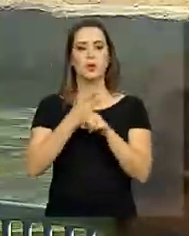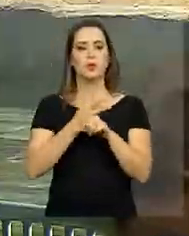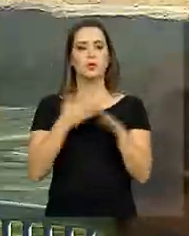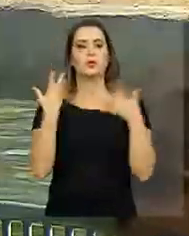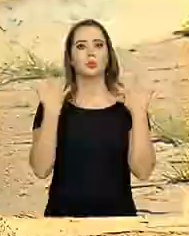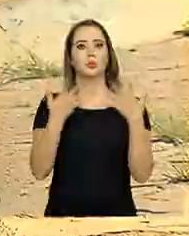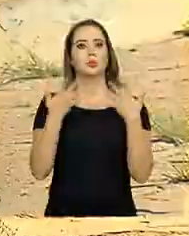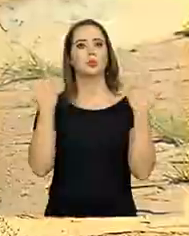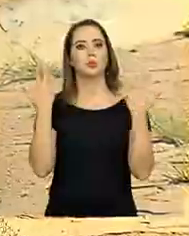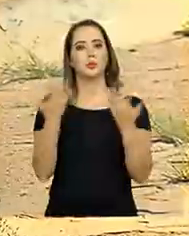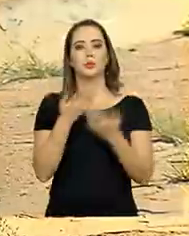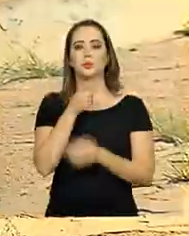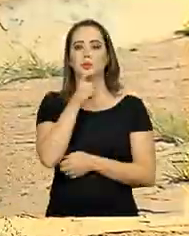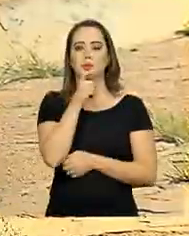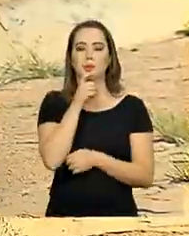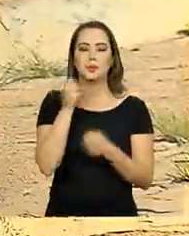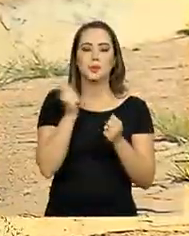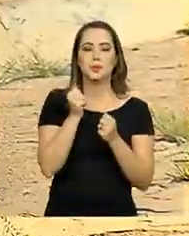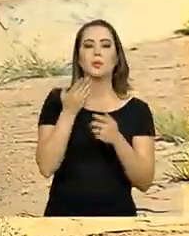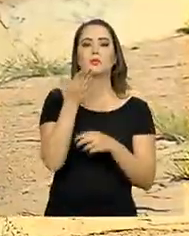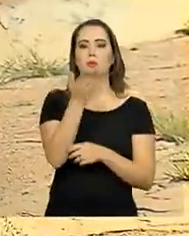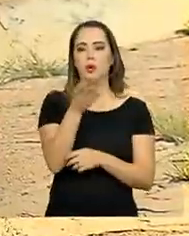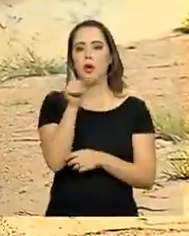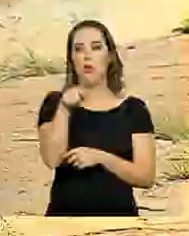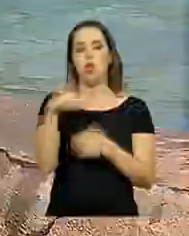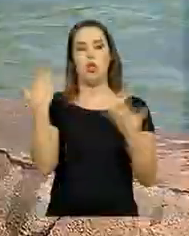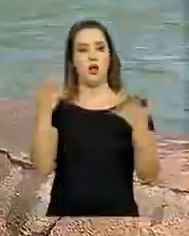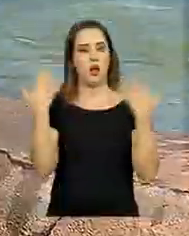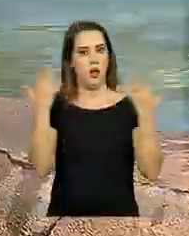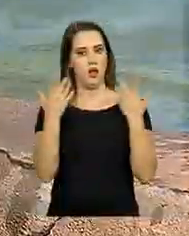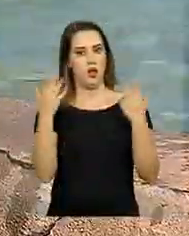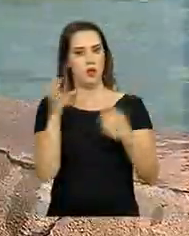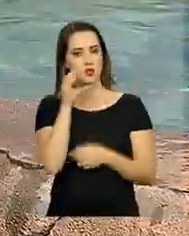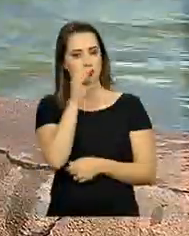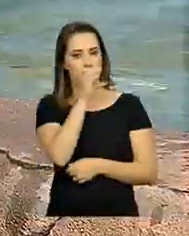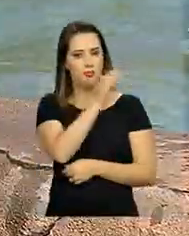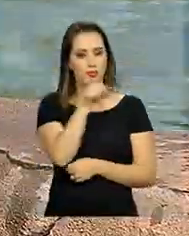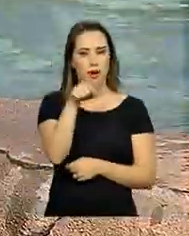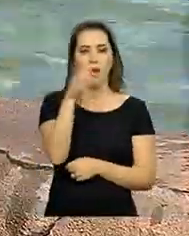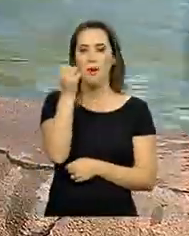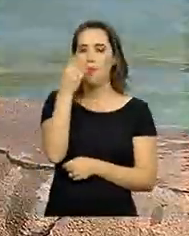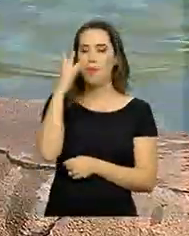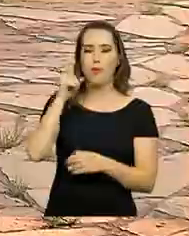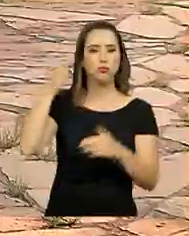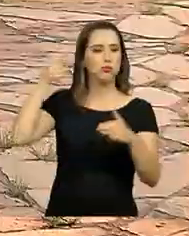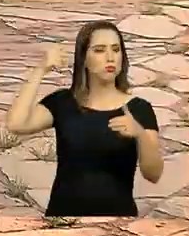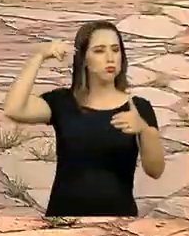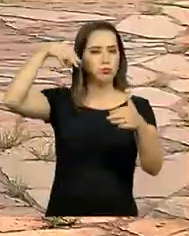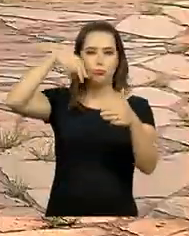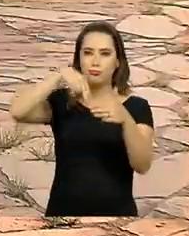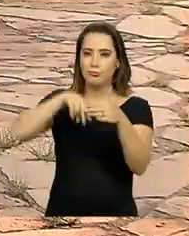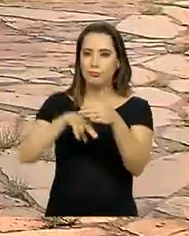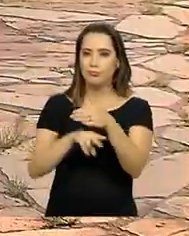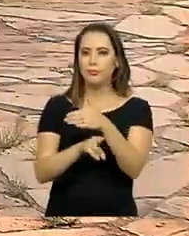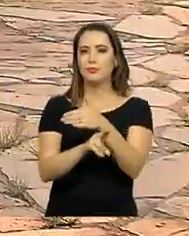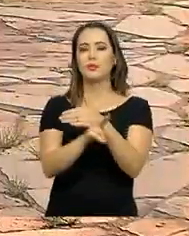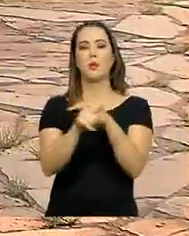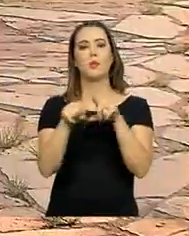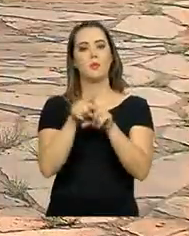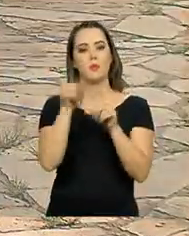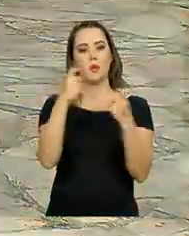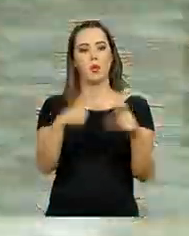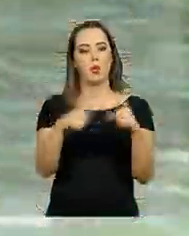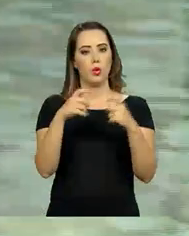para o calor e as altas temperaturas ea falta de chuva são um convite para um mergulho em meio à natureza da unidade de